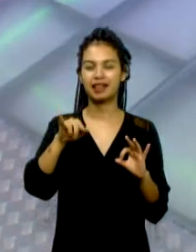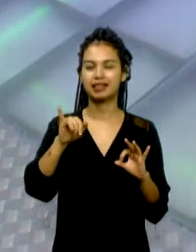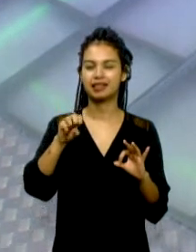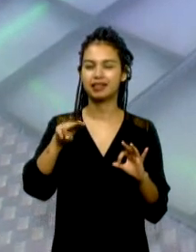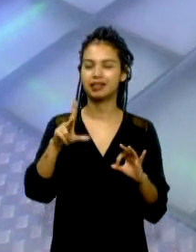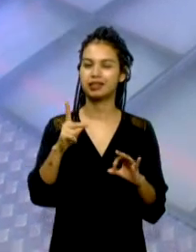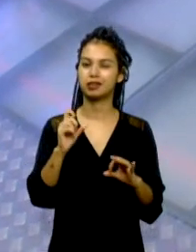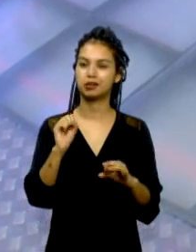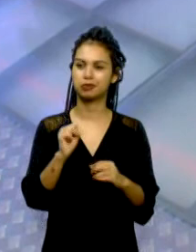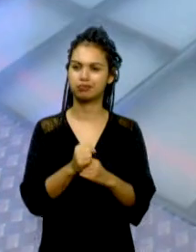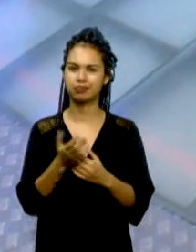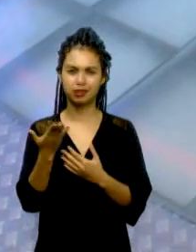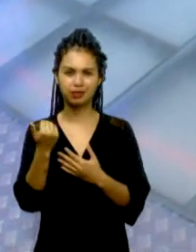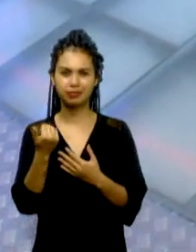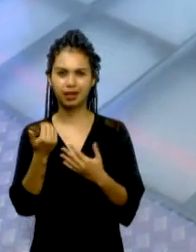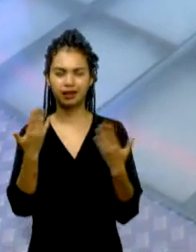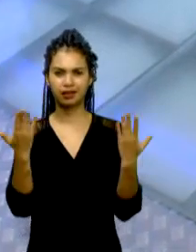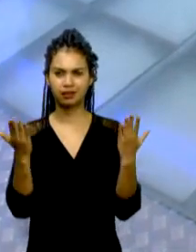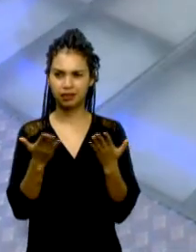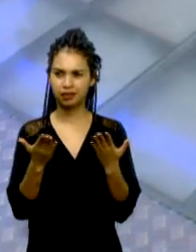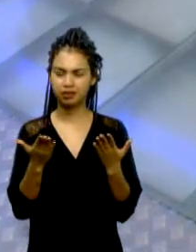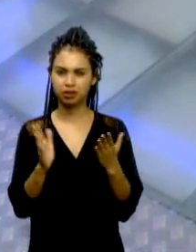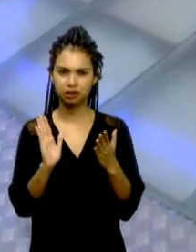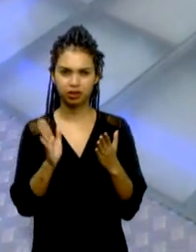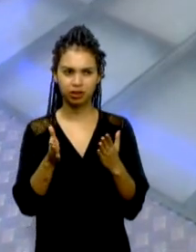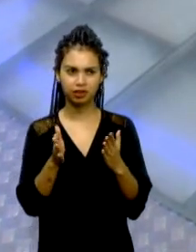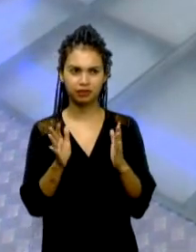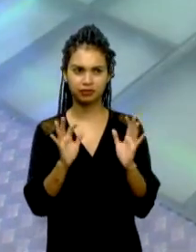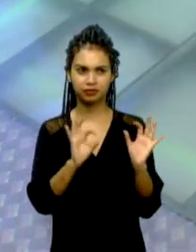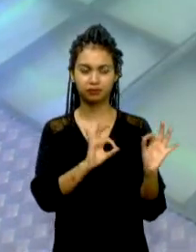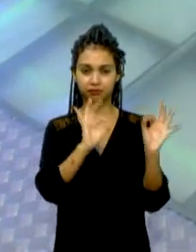vai chamar o BT de São Luís? Ou não?